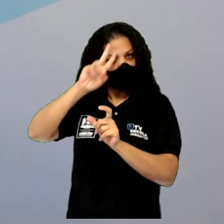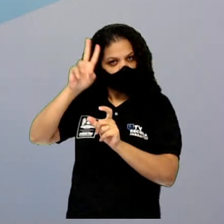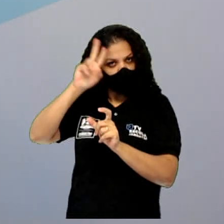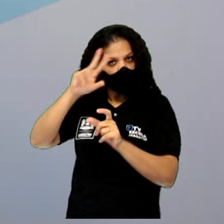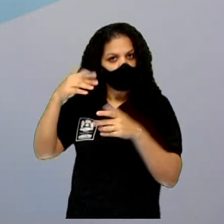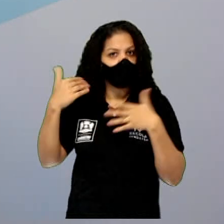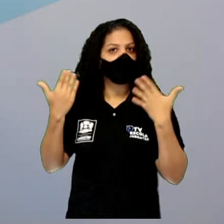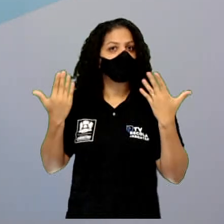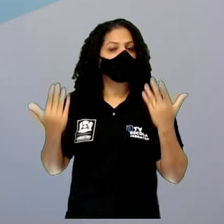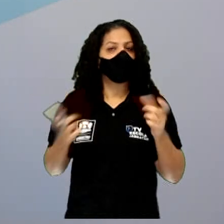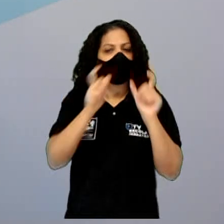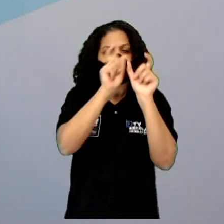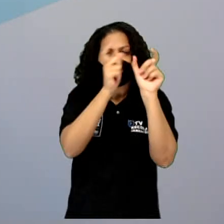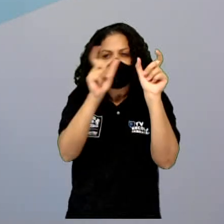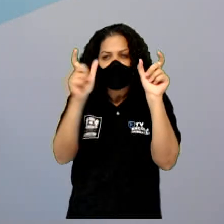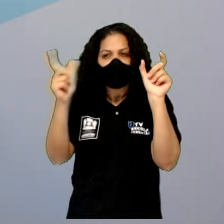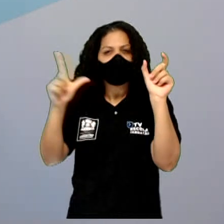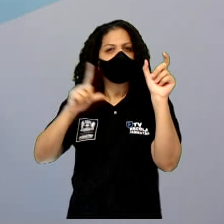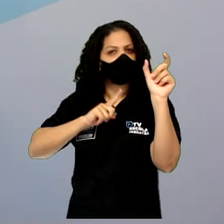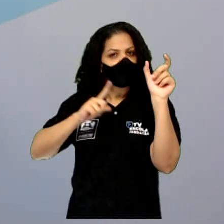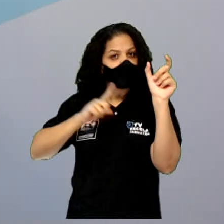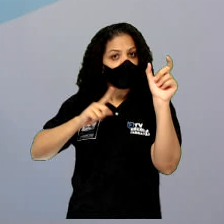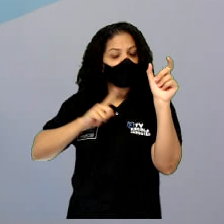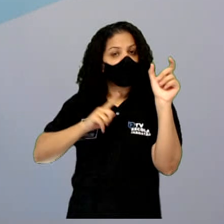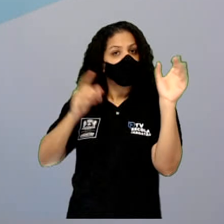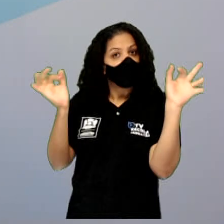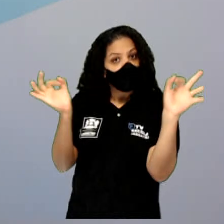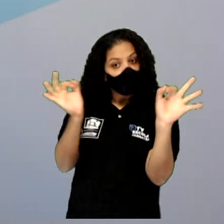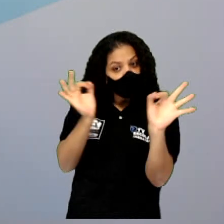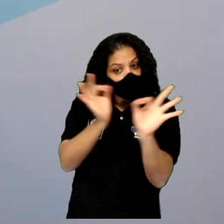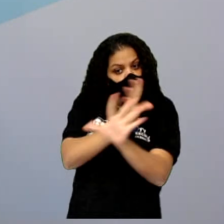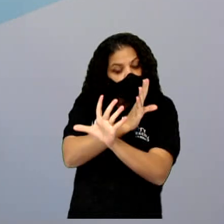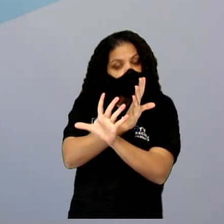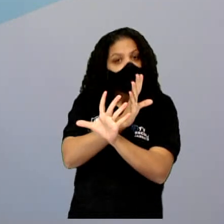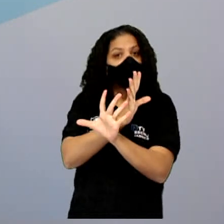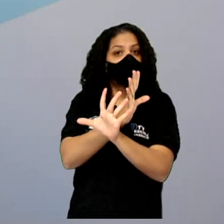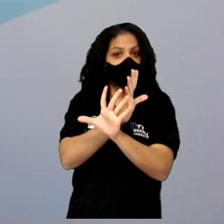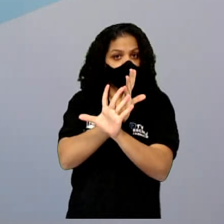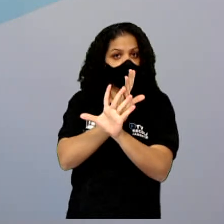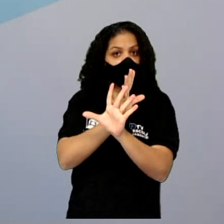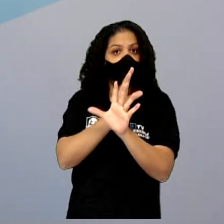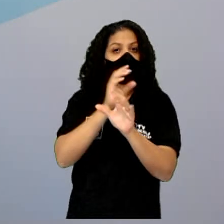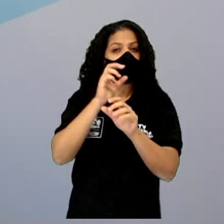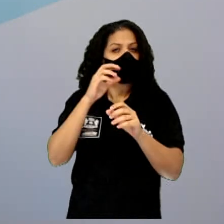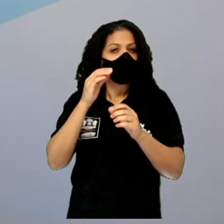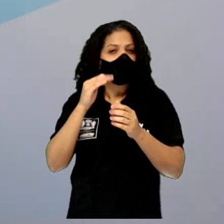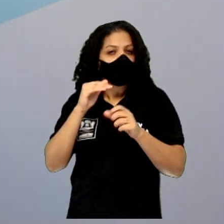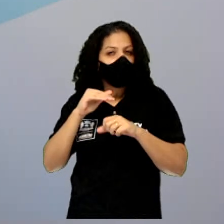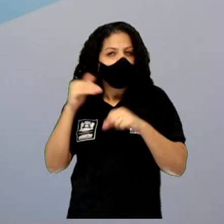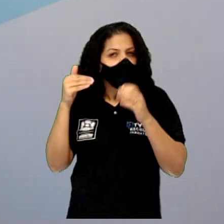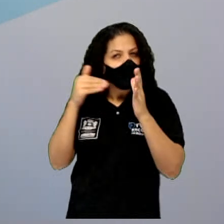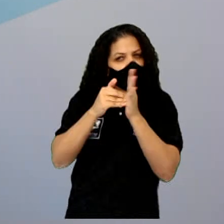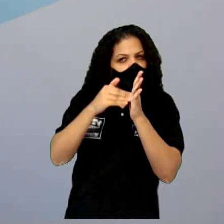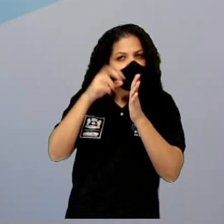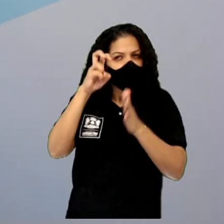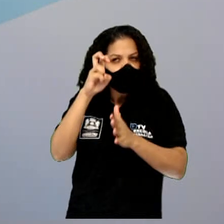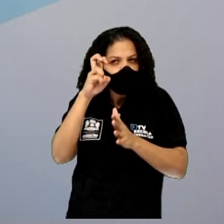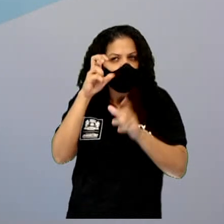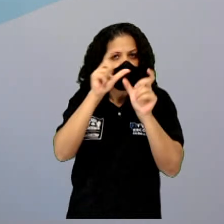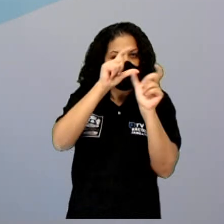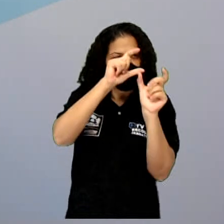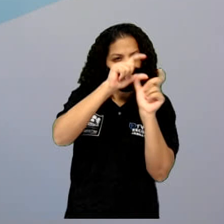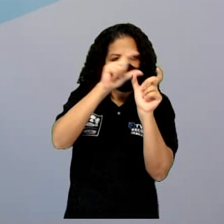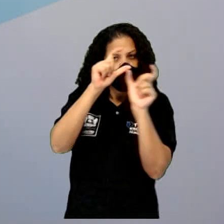E geralmente ela tem no máximo 5 quadrinhos, um ao lado do outro. Diferente de história em